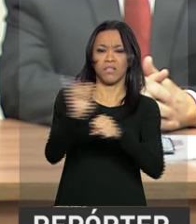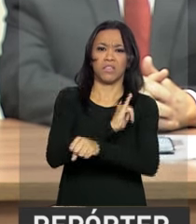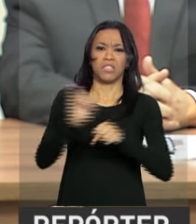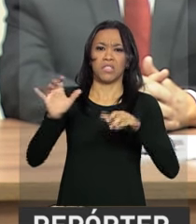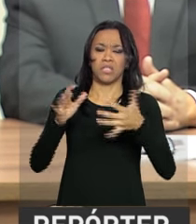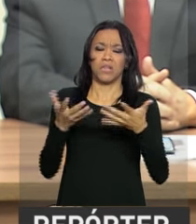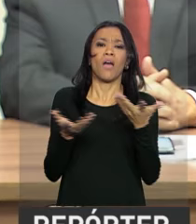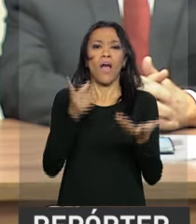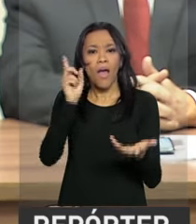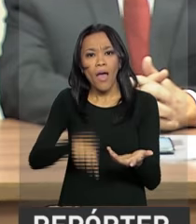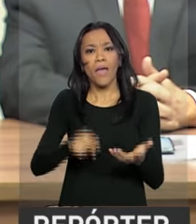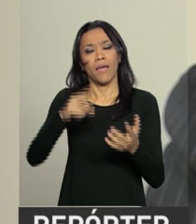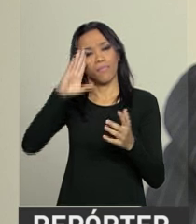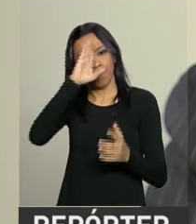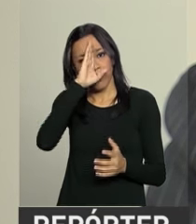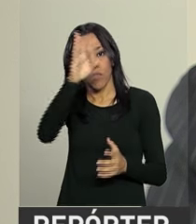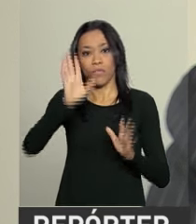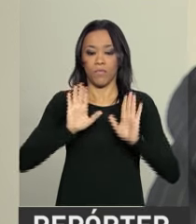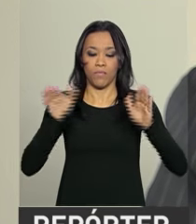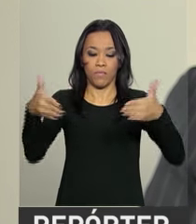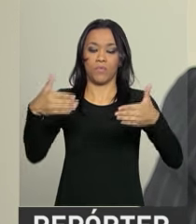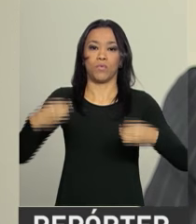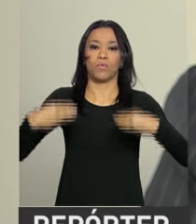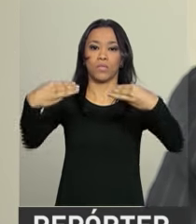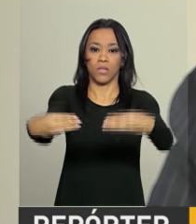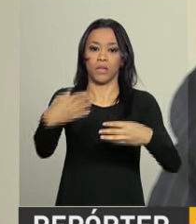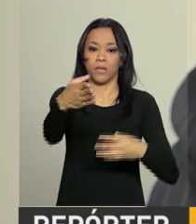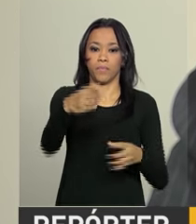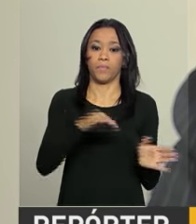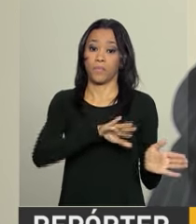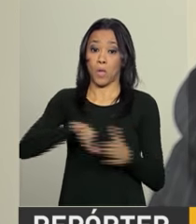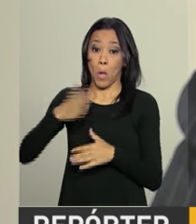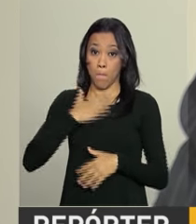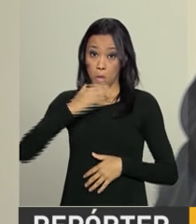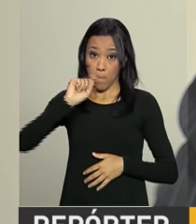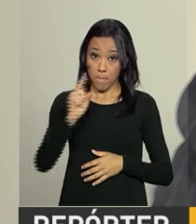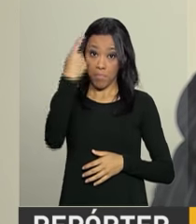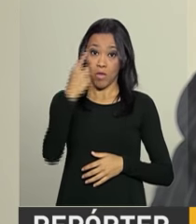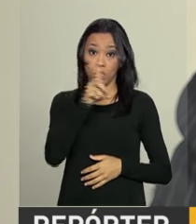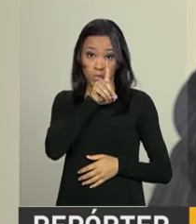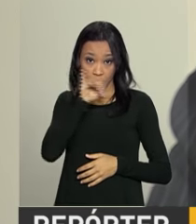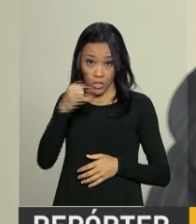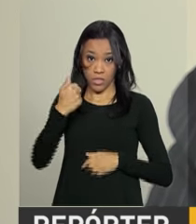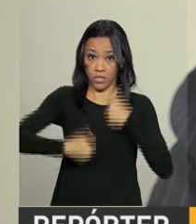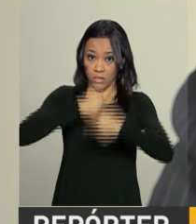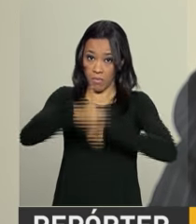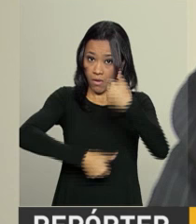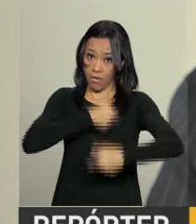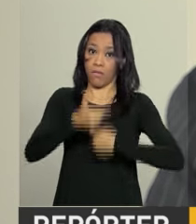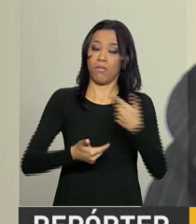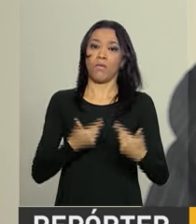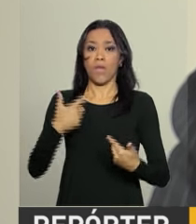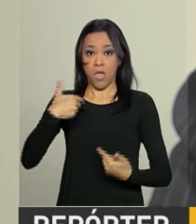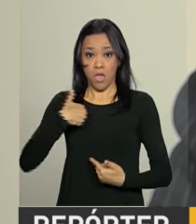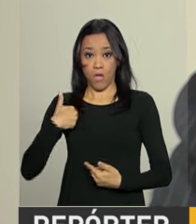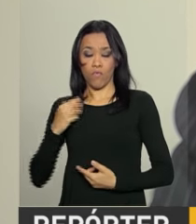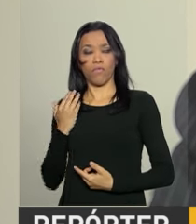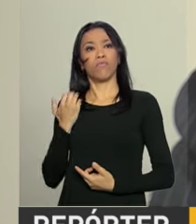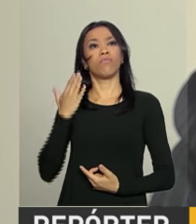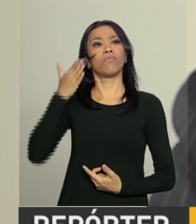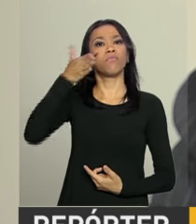prioridade nas ações do ministério fiz questão de no meu primeiro dia de trabalho ir a